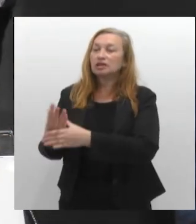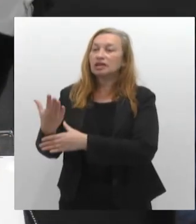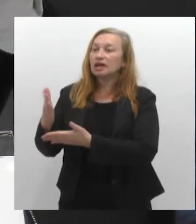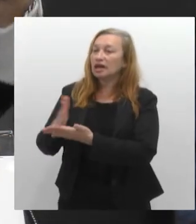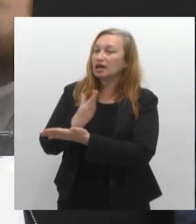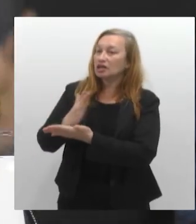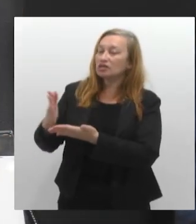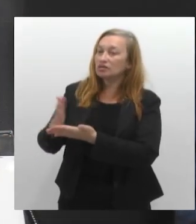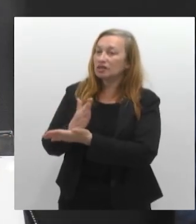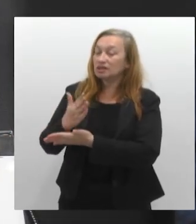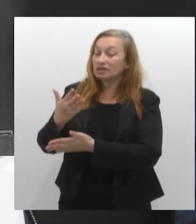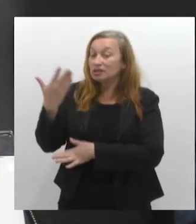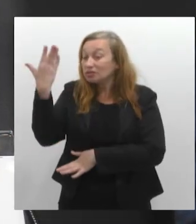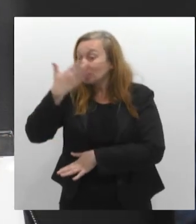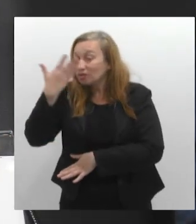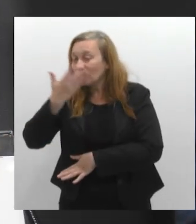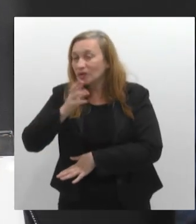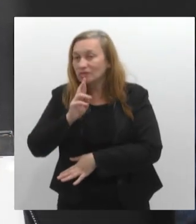vezes sem se ver o resultado.